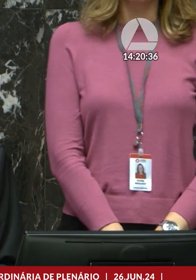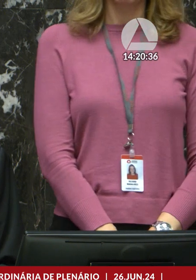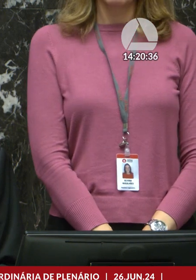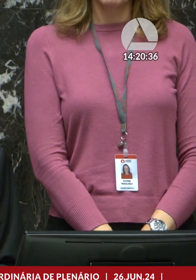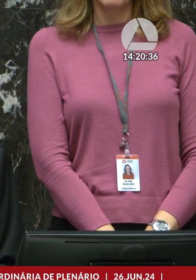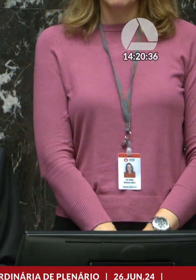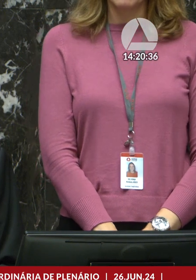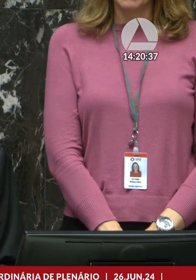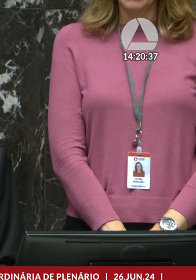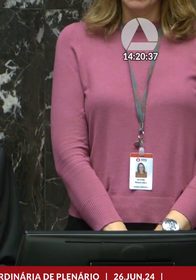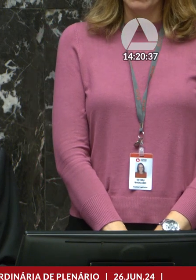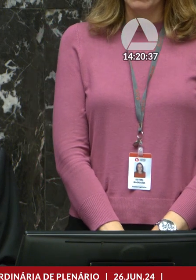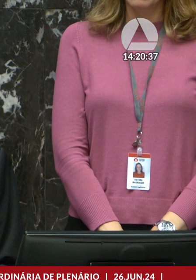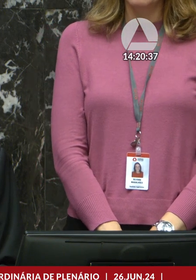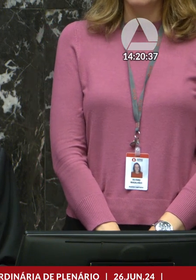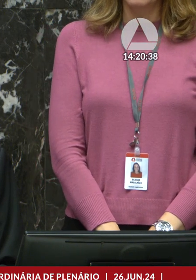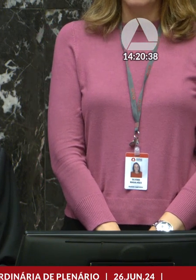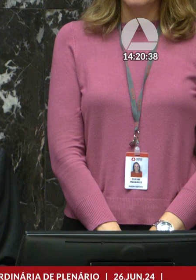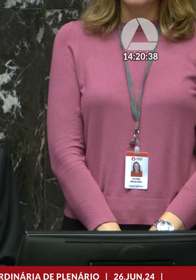requerimentos números